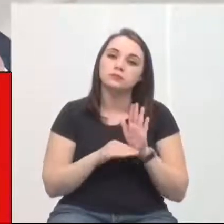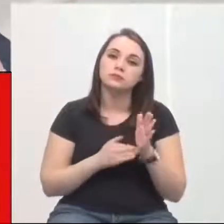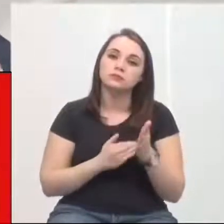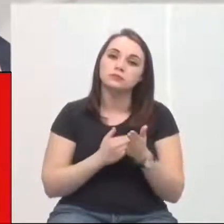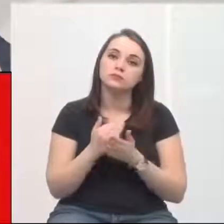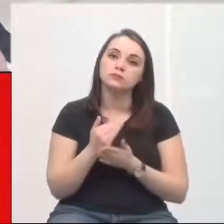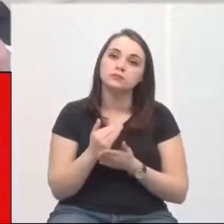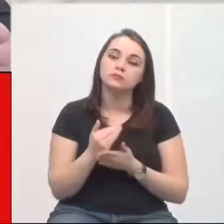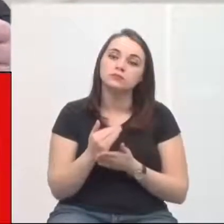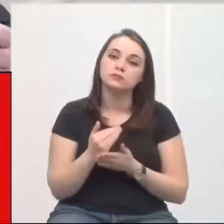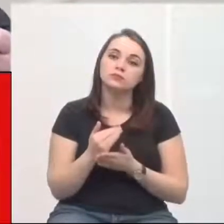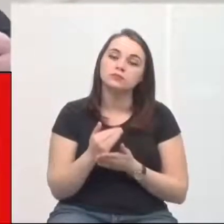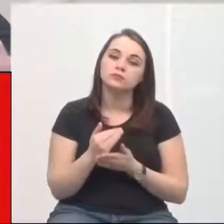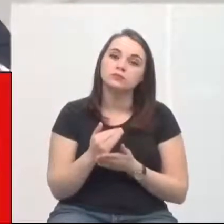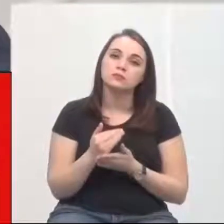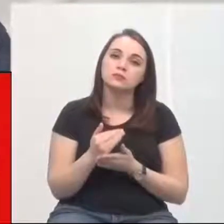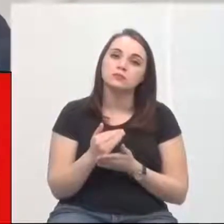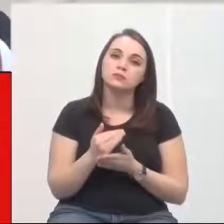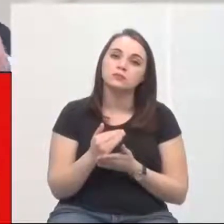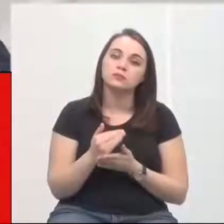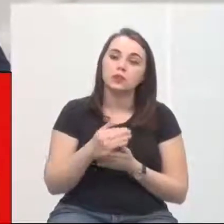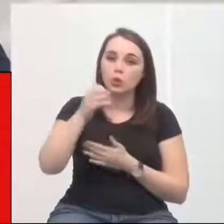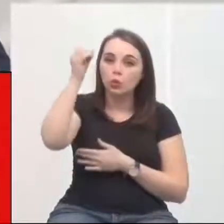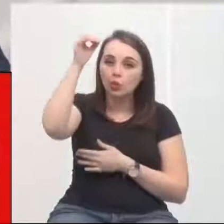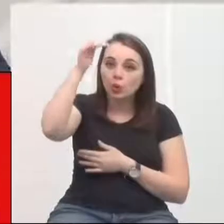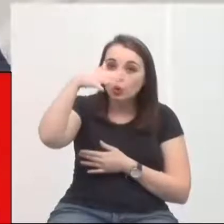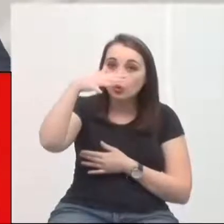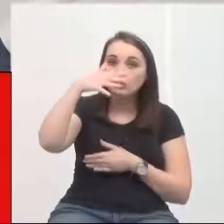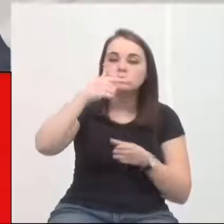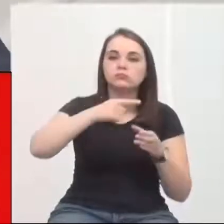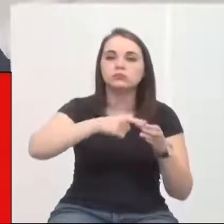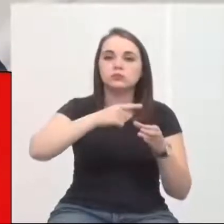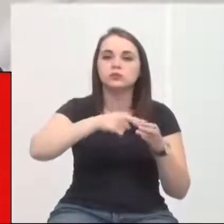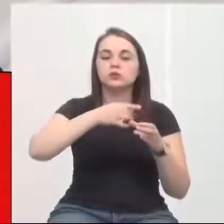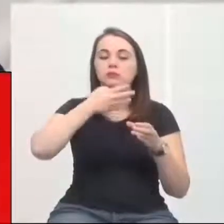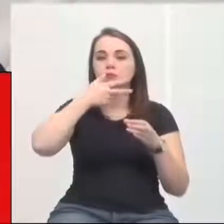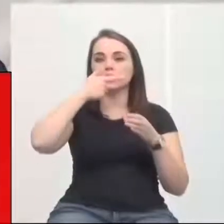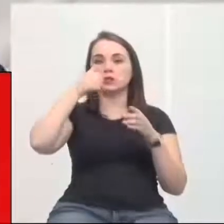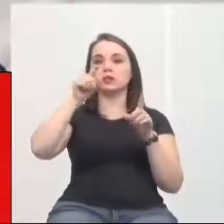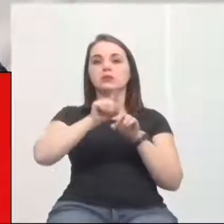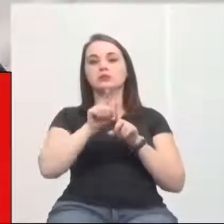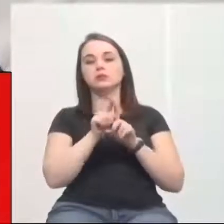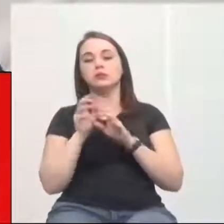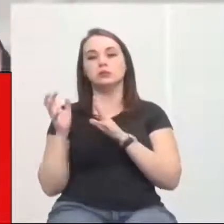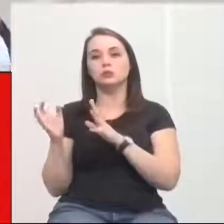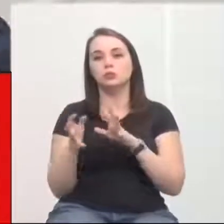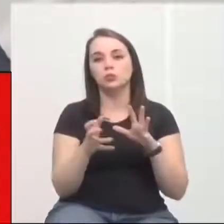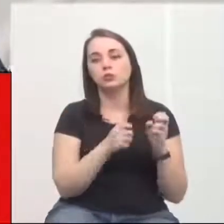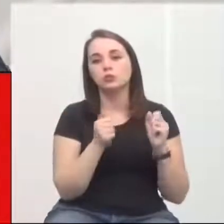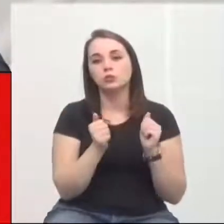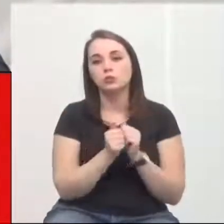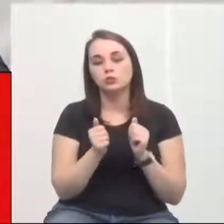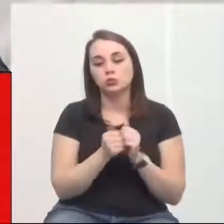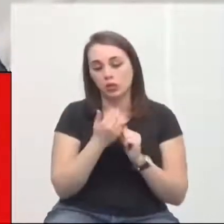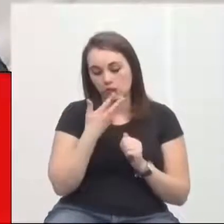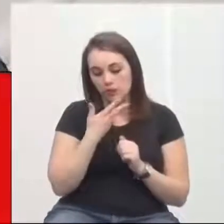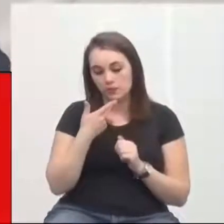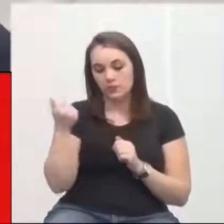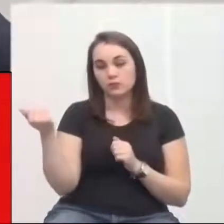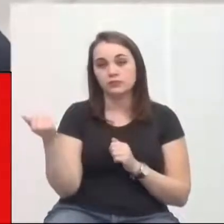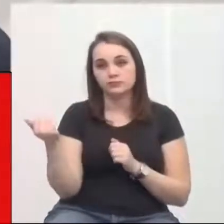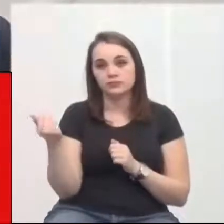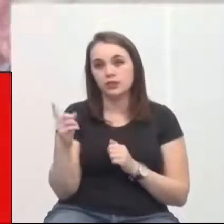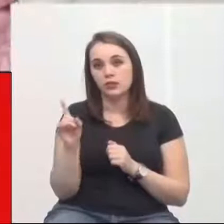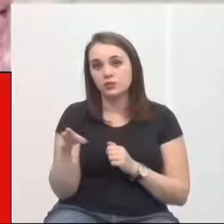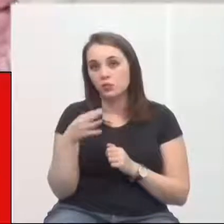a dar uma clareada também na cidade, nessas rótulas, dar uma melhorada legal, mas tudo isso juntamente com a revitalização. Não adianta nós só ir